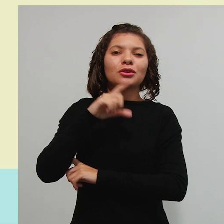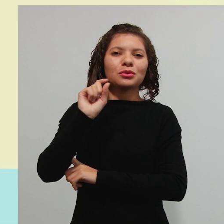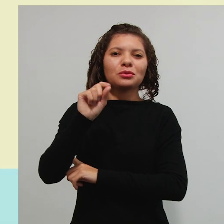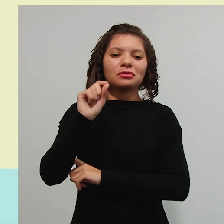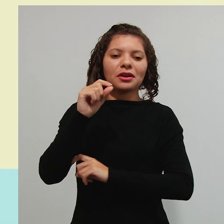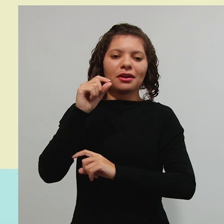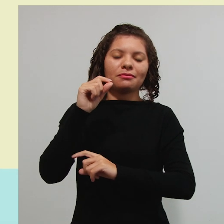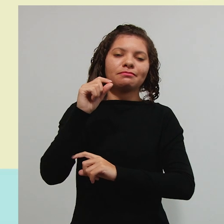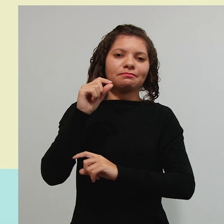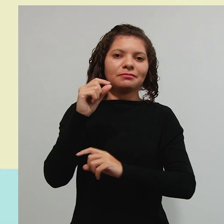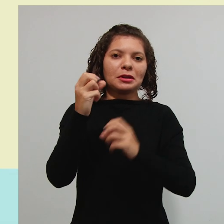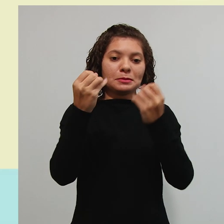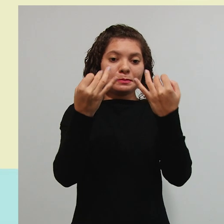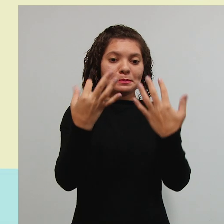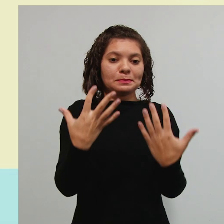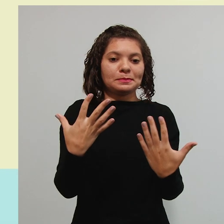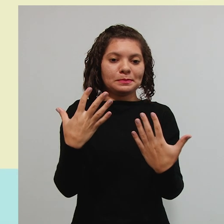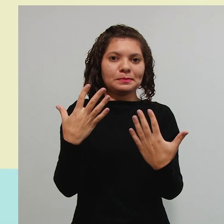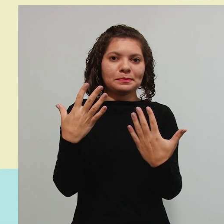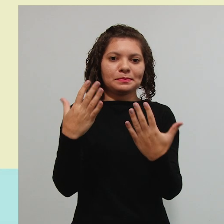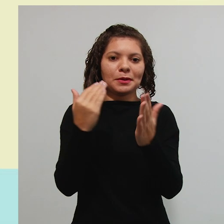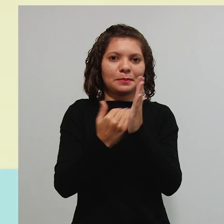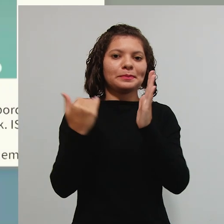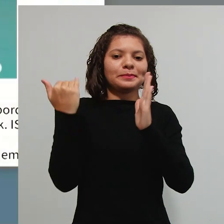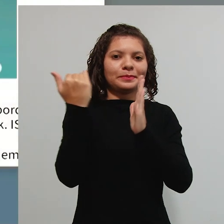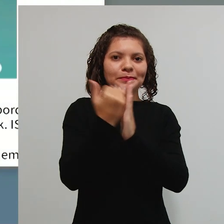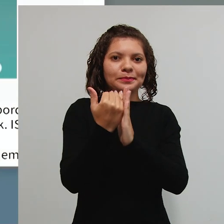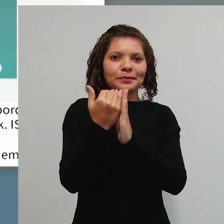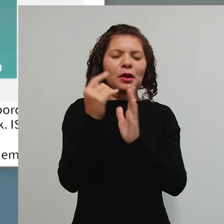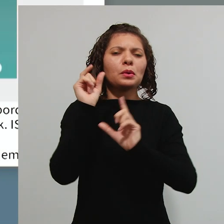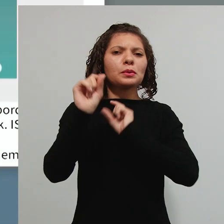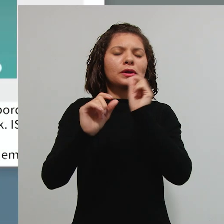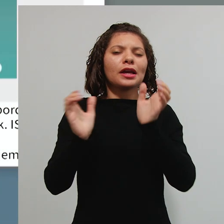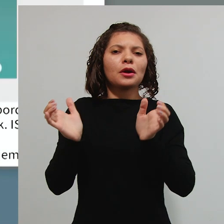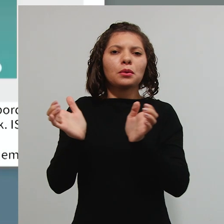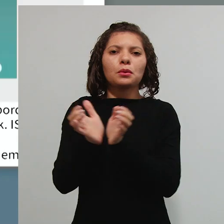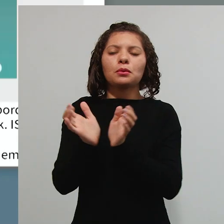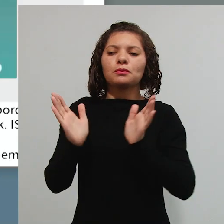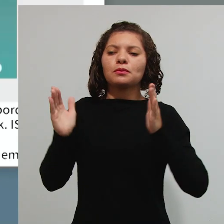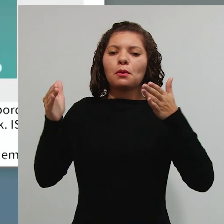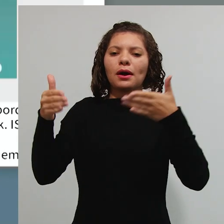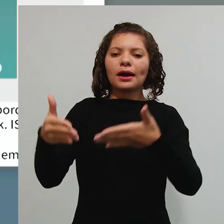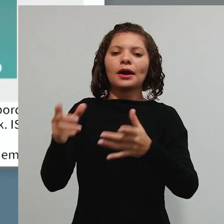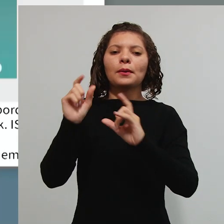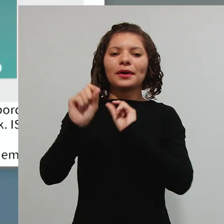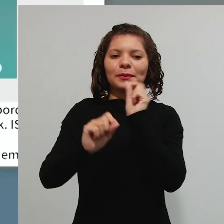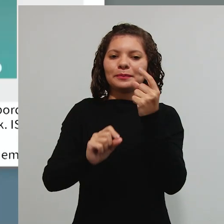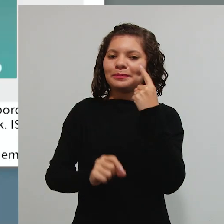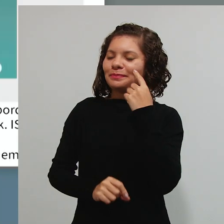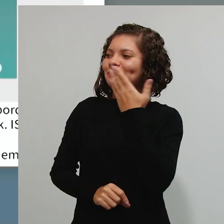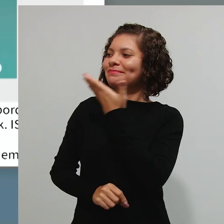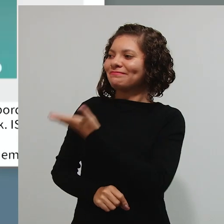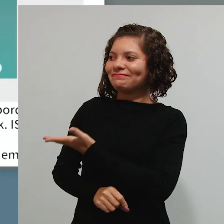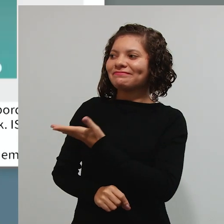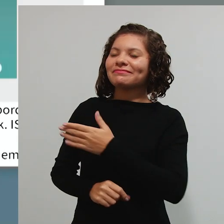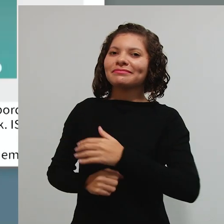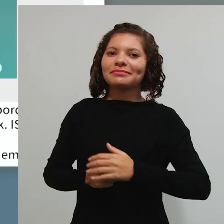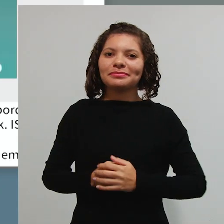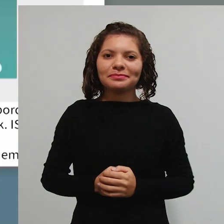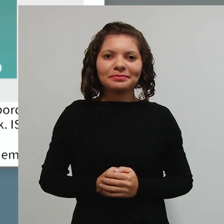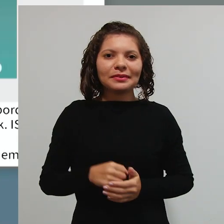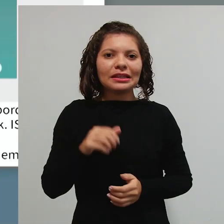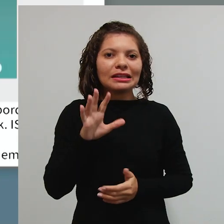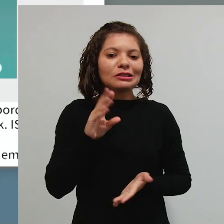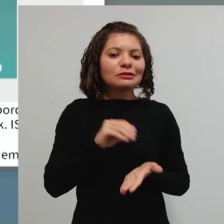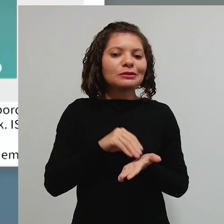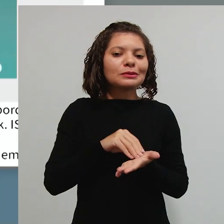saiba mais a respeito disso, tá? Então, o que são grupos focais? Vamos lá. Grupos focais são... Opa, faltou um M